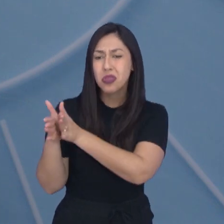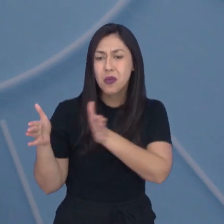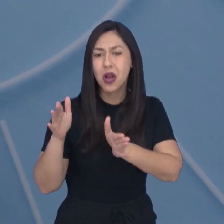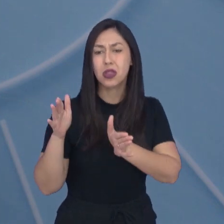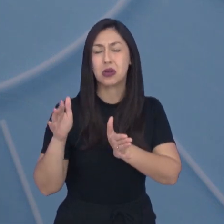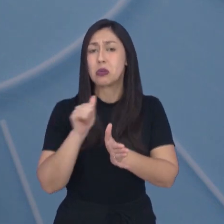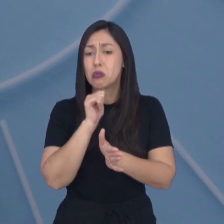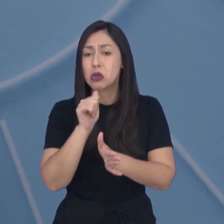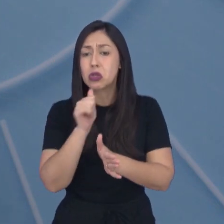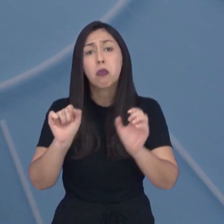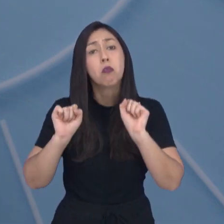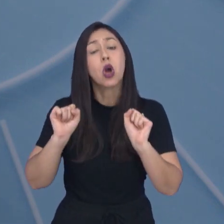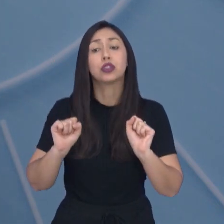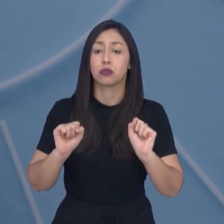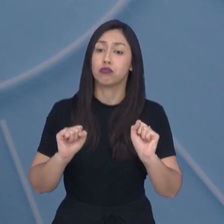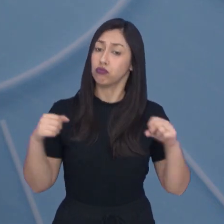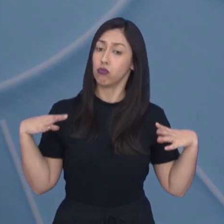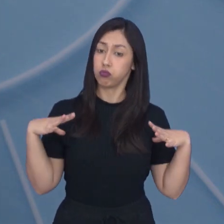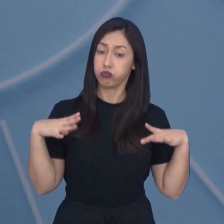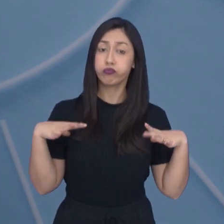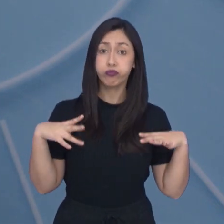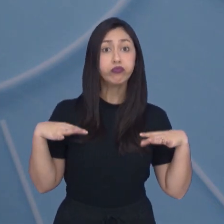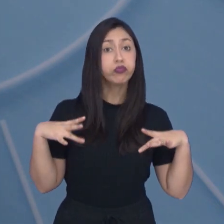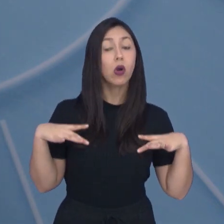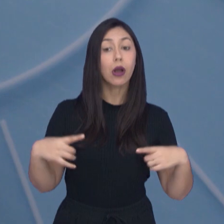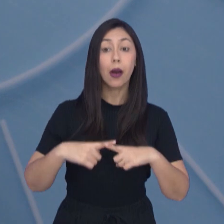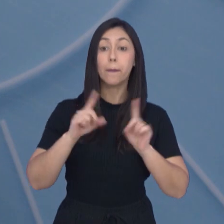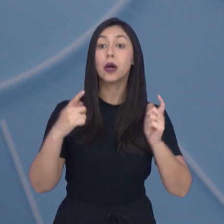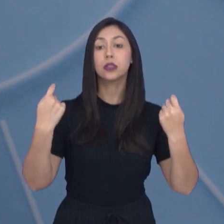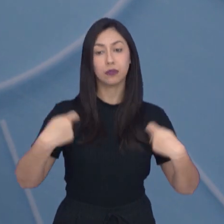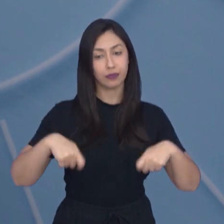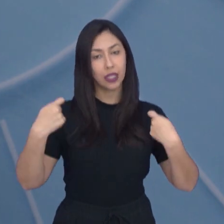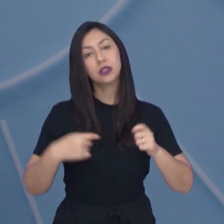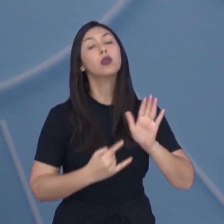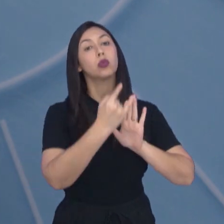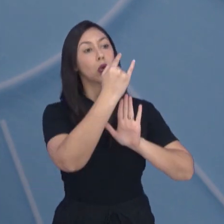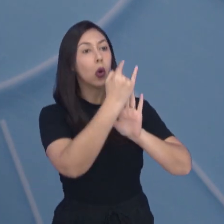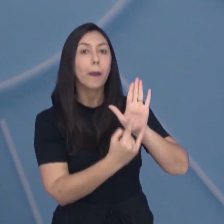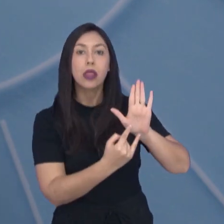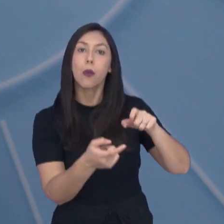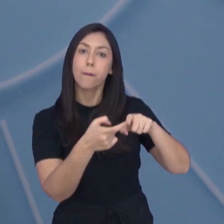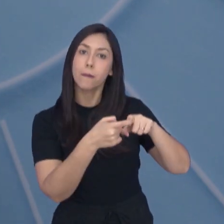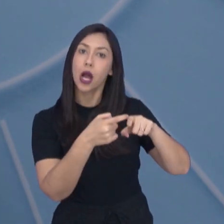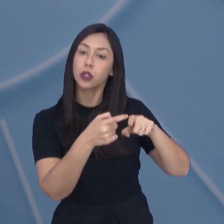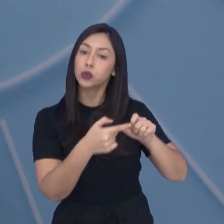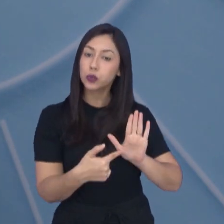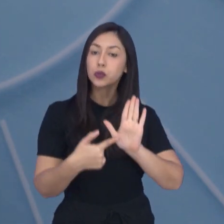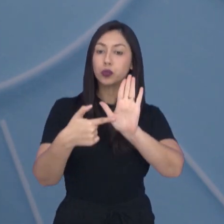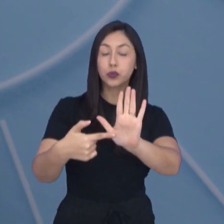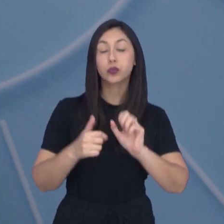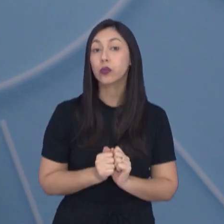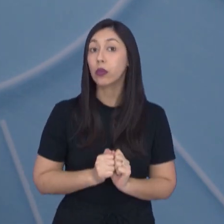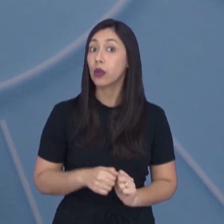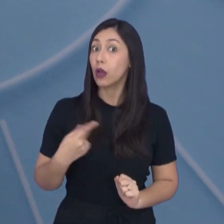ausentar quantos dias forem necessário, desde que elas apresentem um atestado médico. Olha só, aqui no